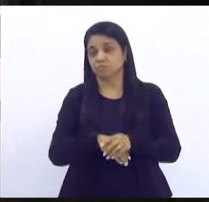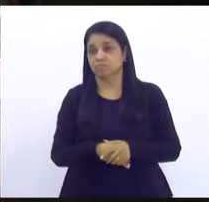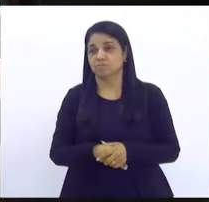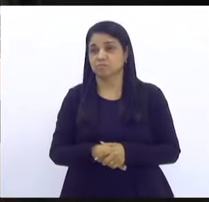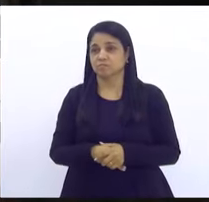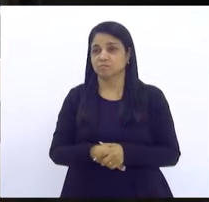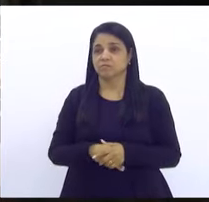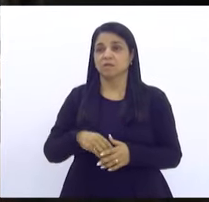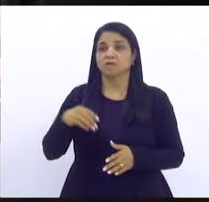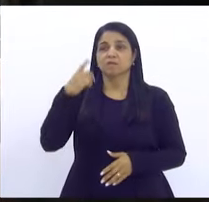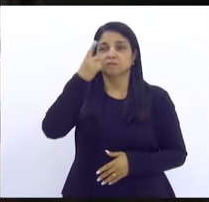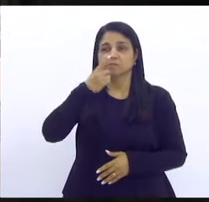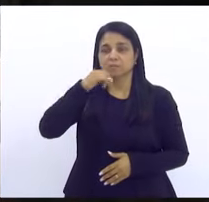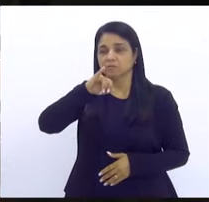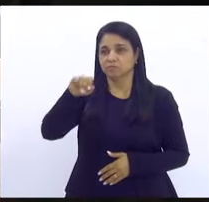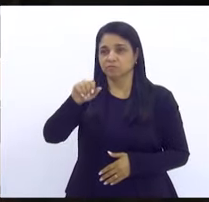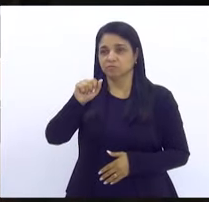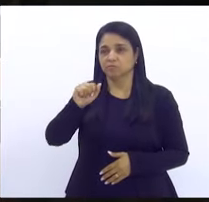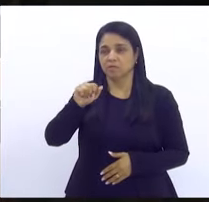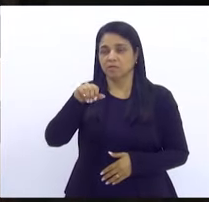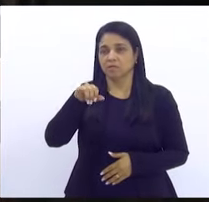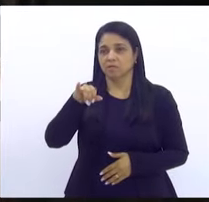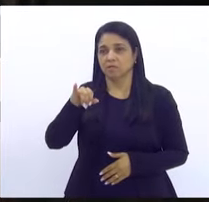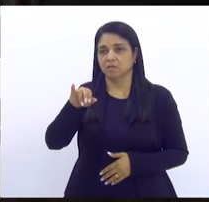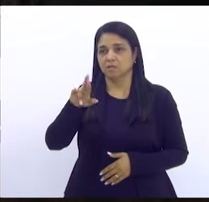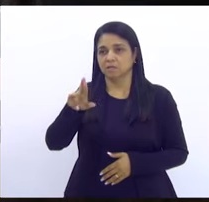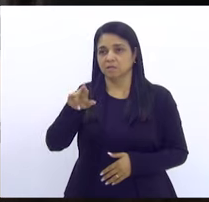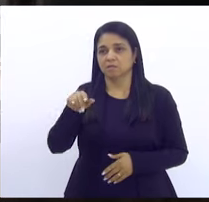Deputado Jairi também, quer com a autoria.